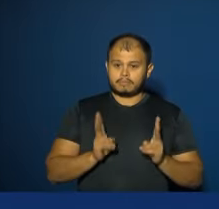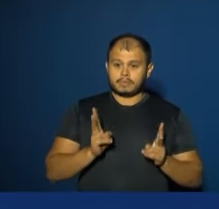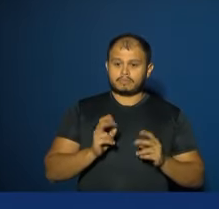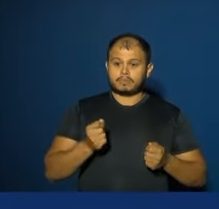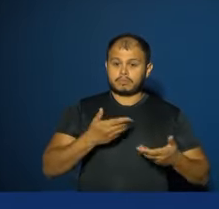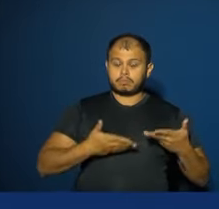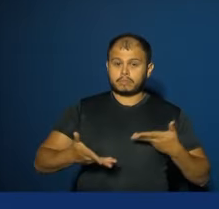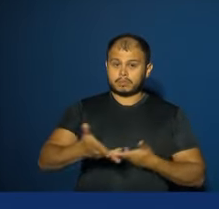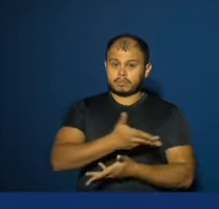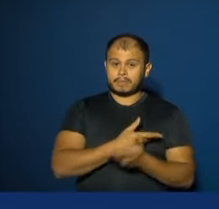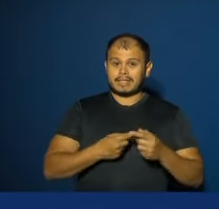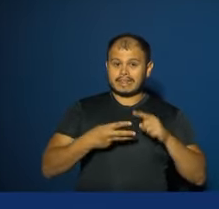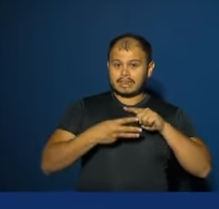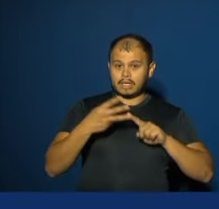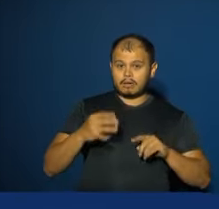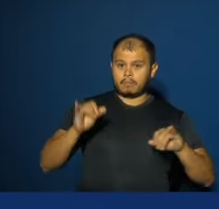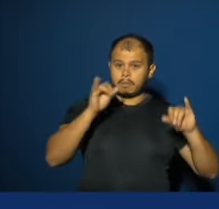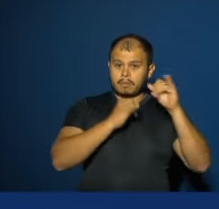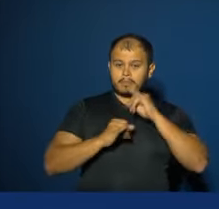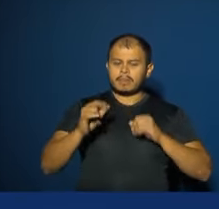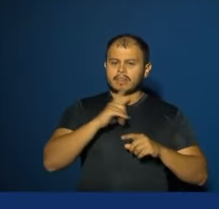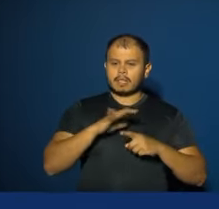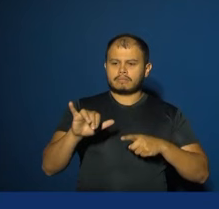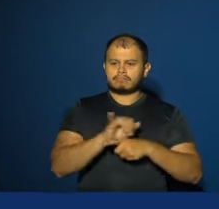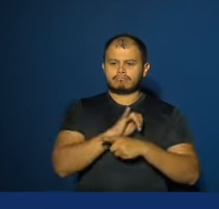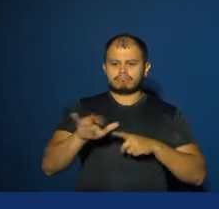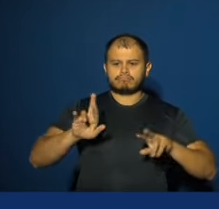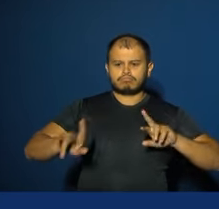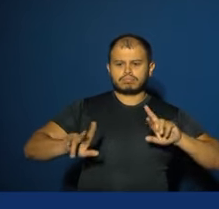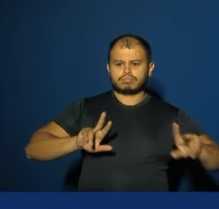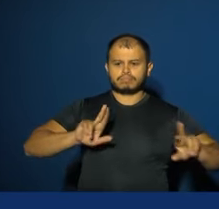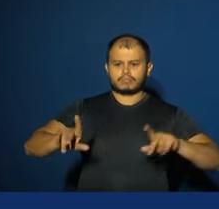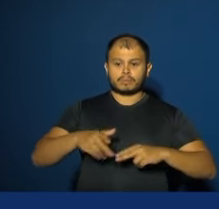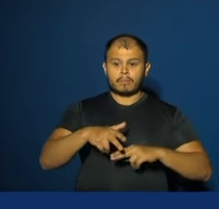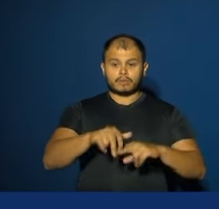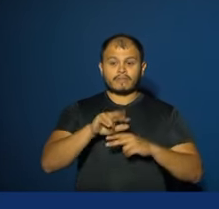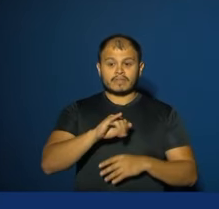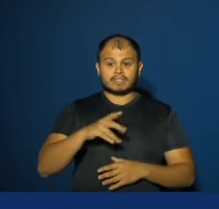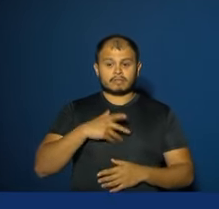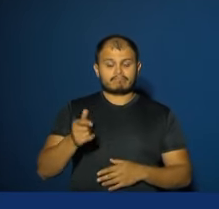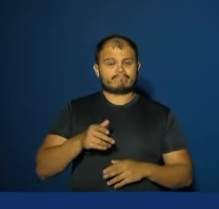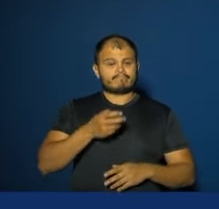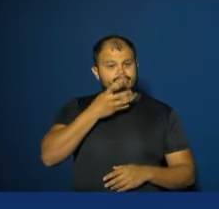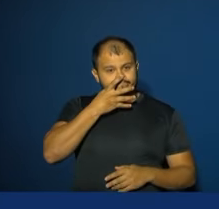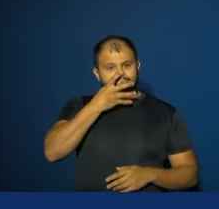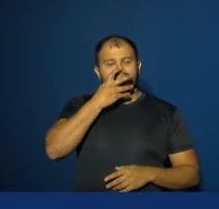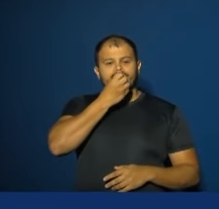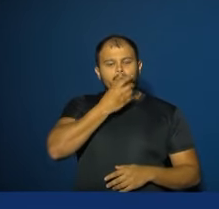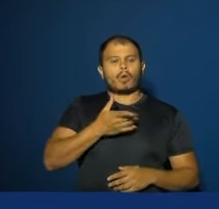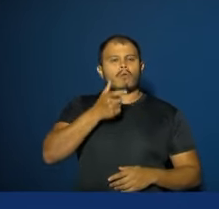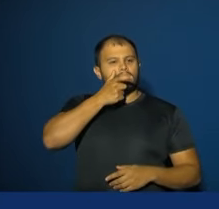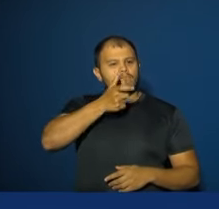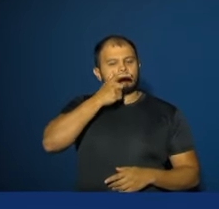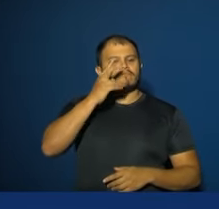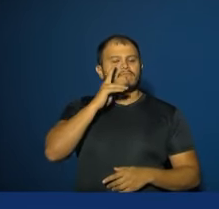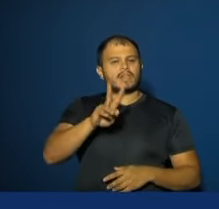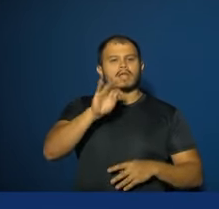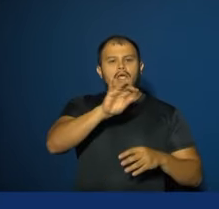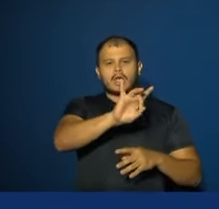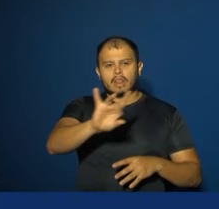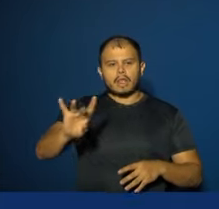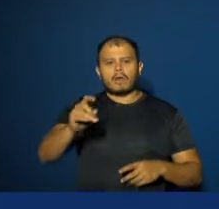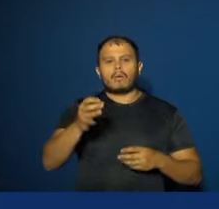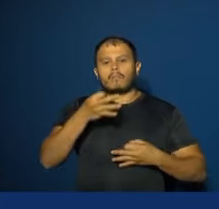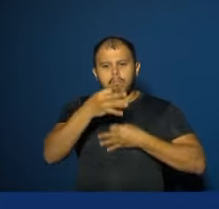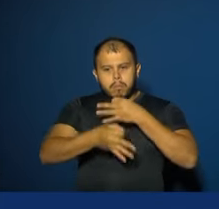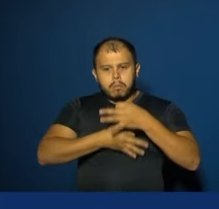as três no setor elétrico, têm estratégias diferentes. Então, vai ser muito interessante ouvir de cada um dos participantes desse painel como